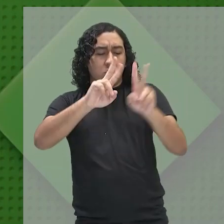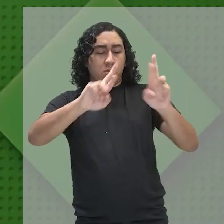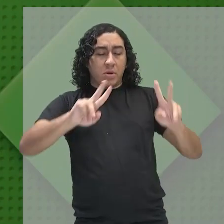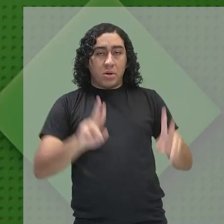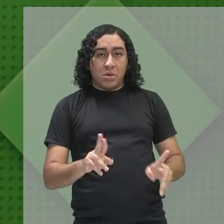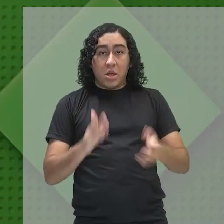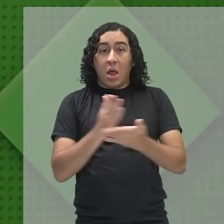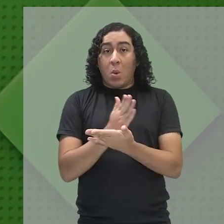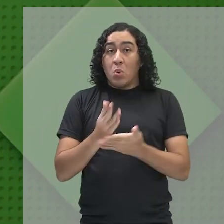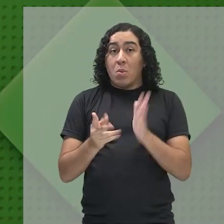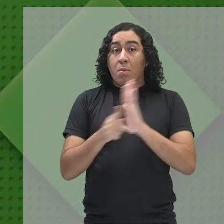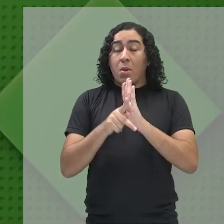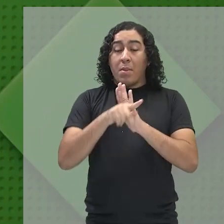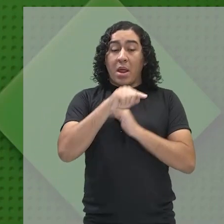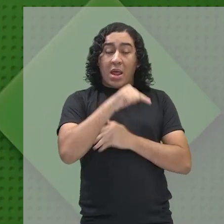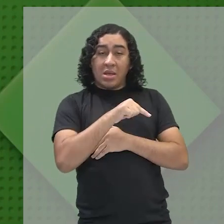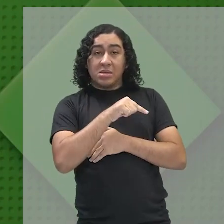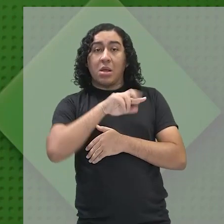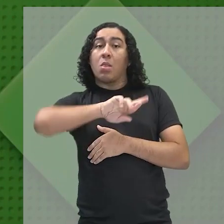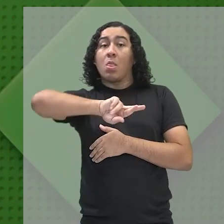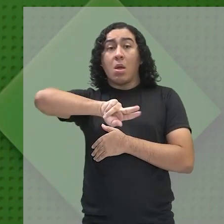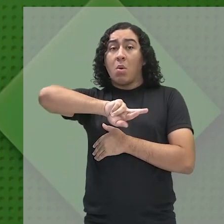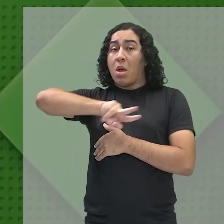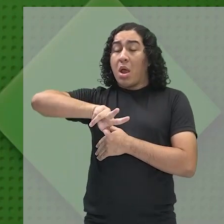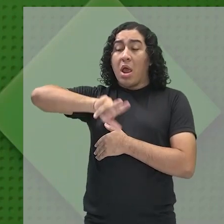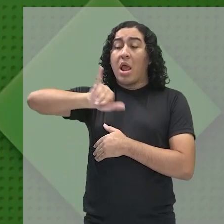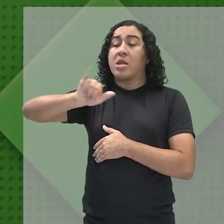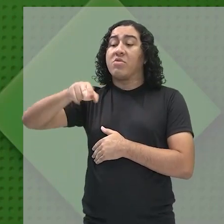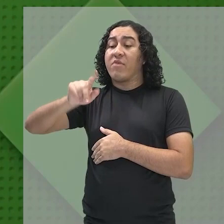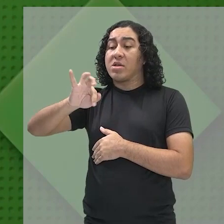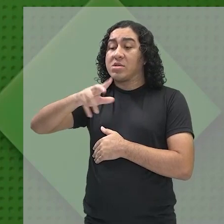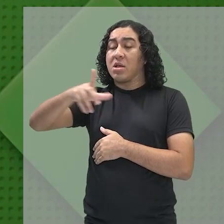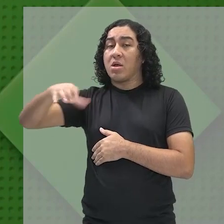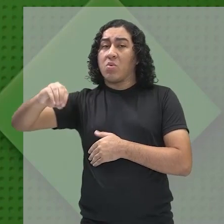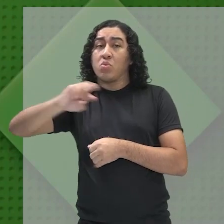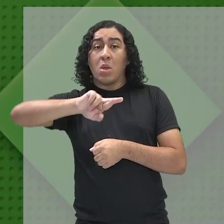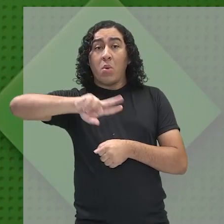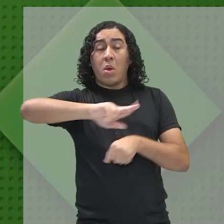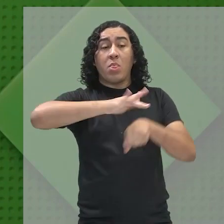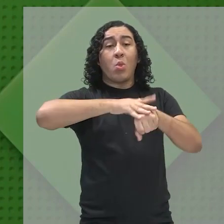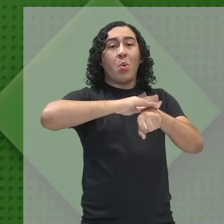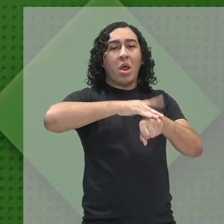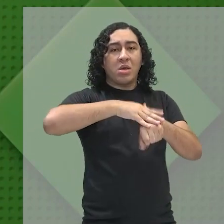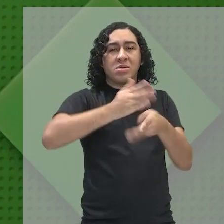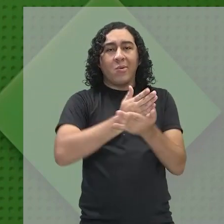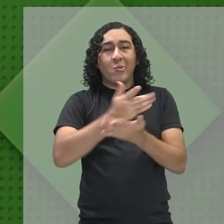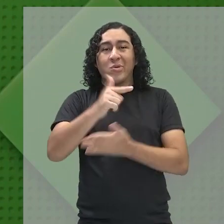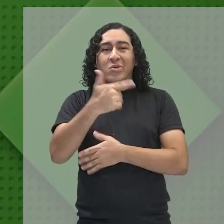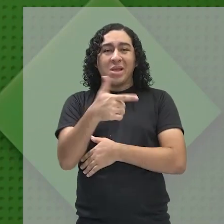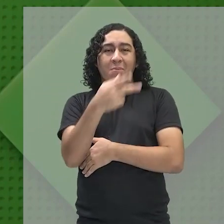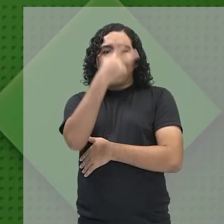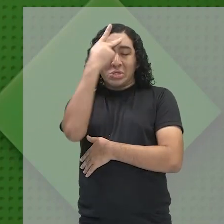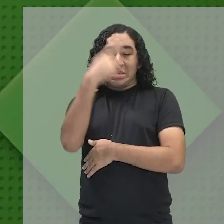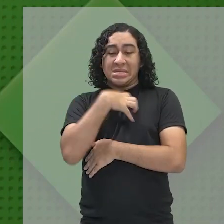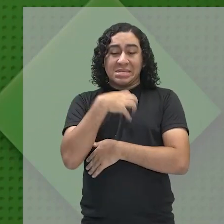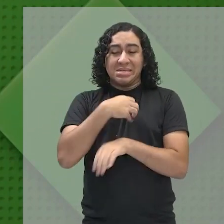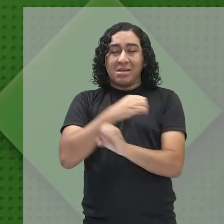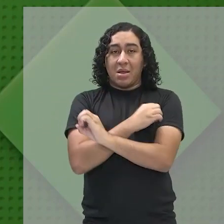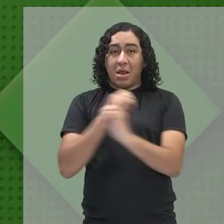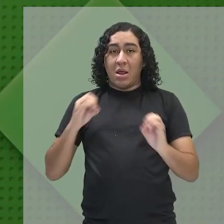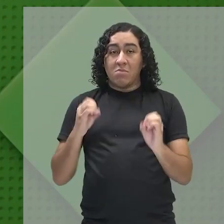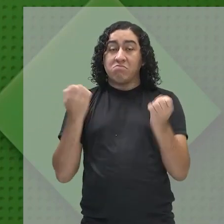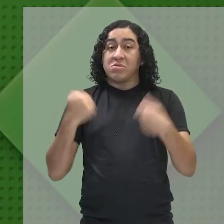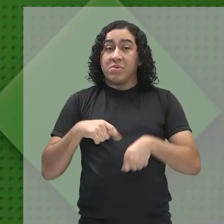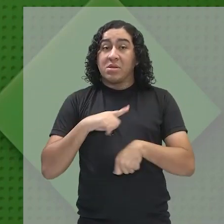dessas infecções não são consideradas doenças, algumas não apresentam sintomas, por exemplo. Então, para se tornar aí